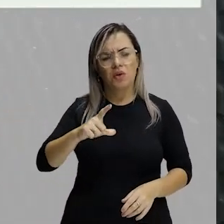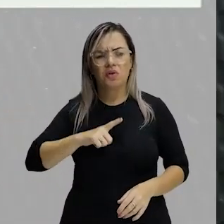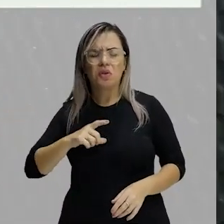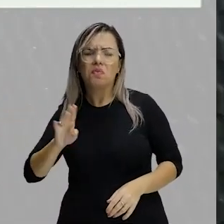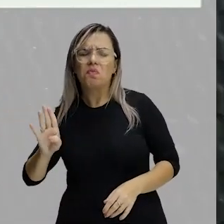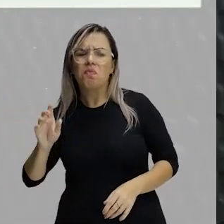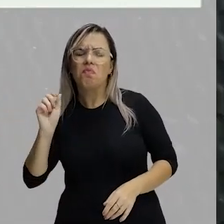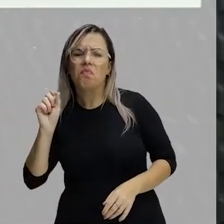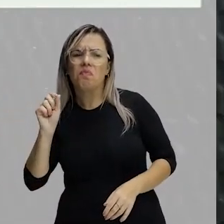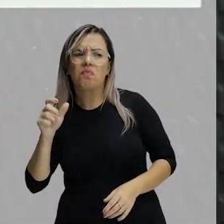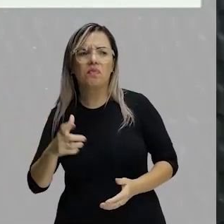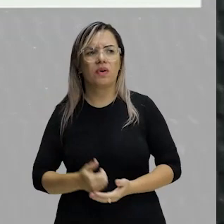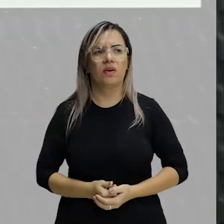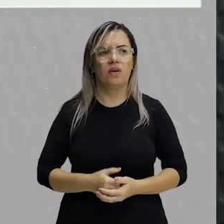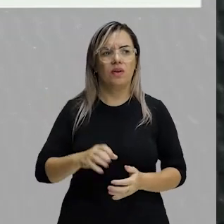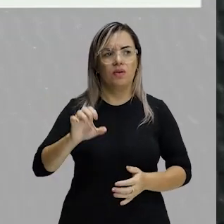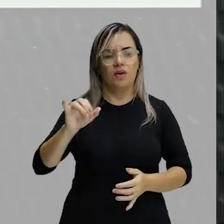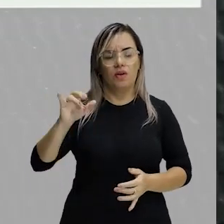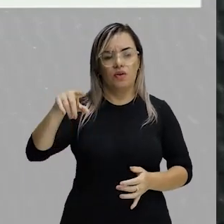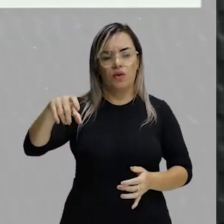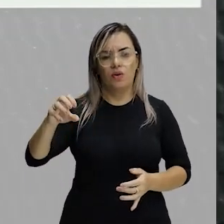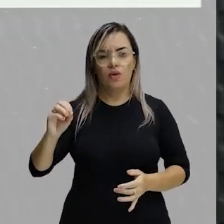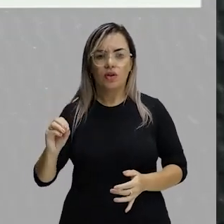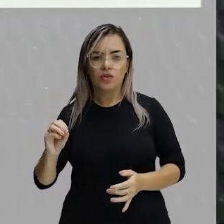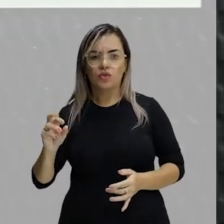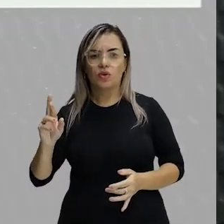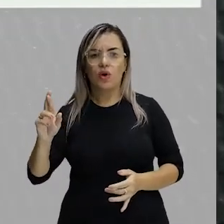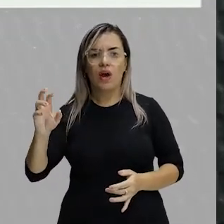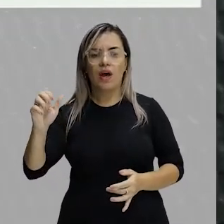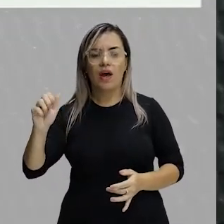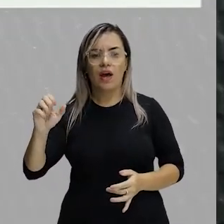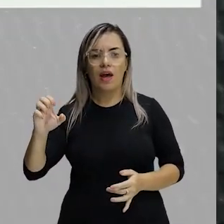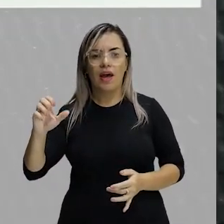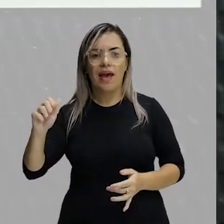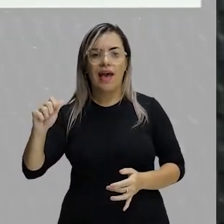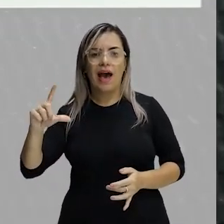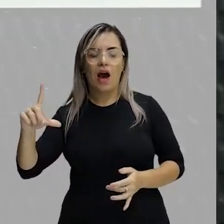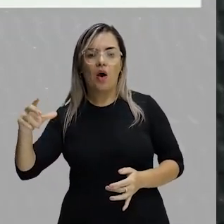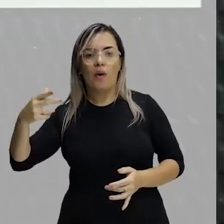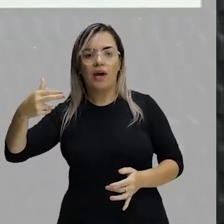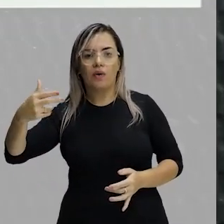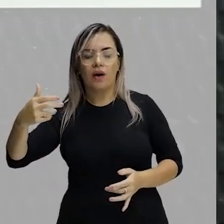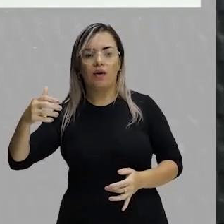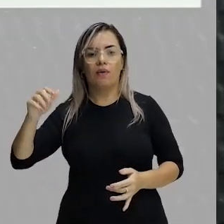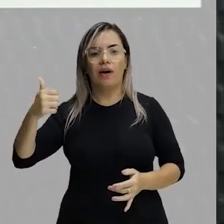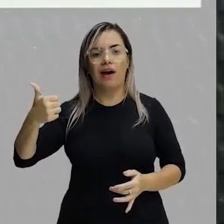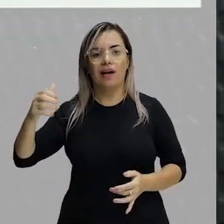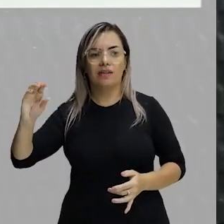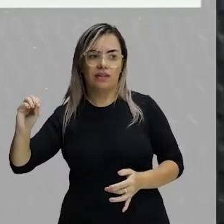ele me disse que meu eixo real vale 10. O eixo real, turma, é 2A.